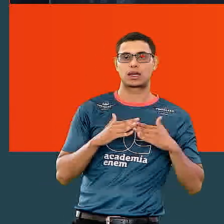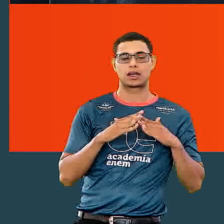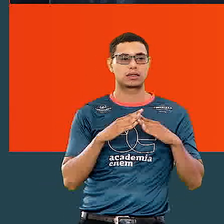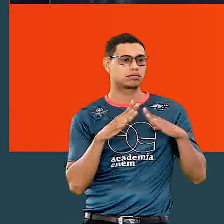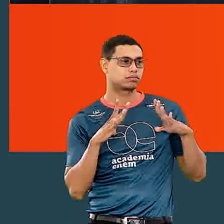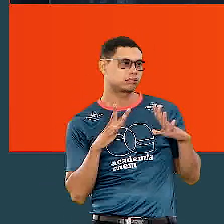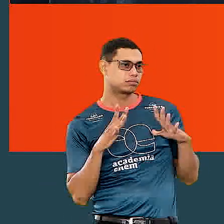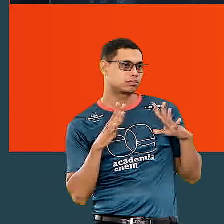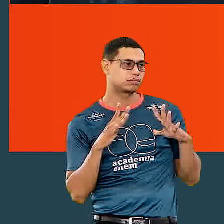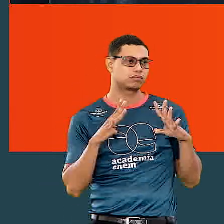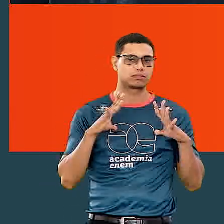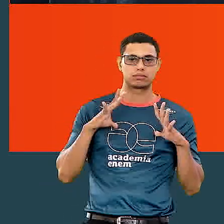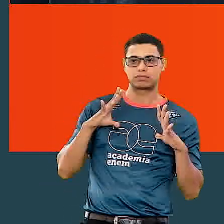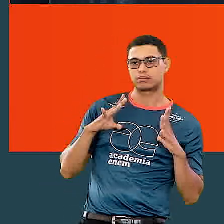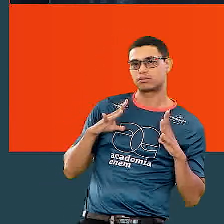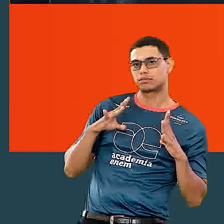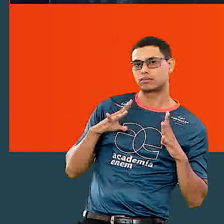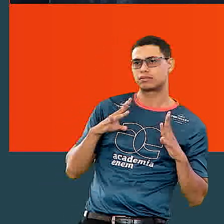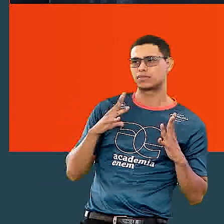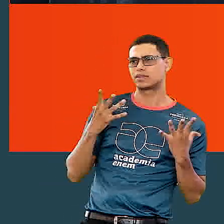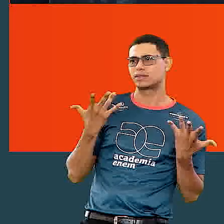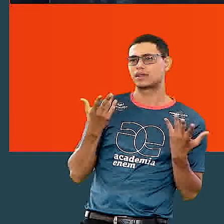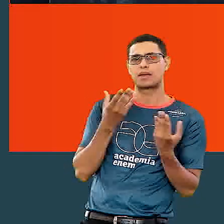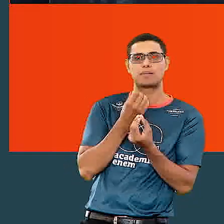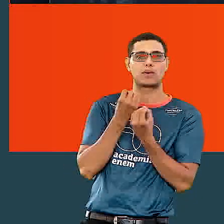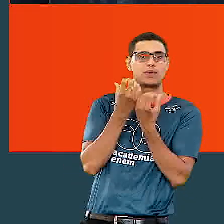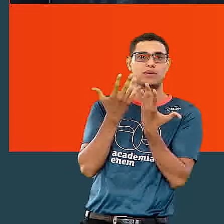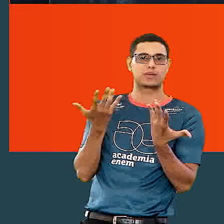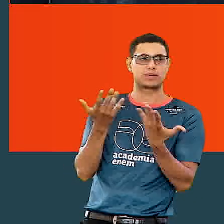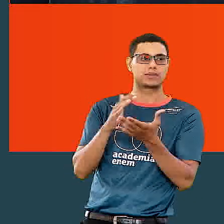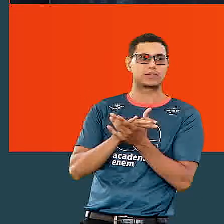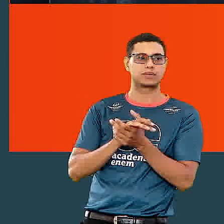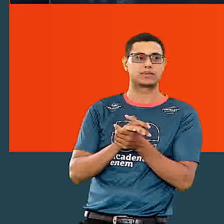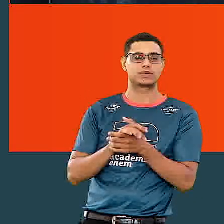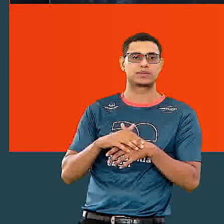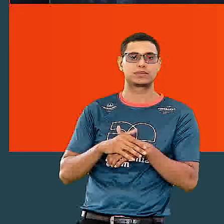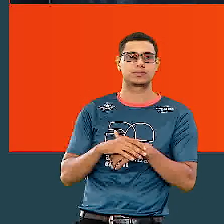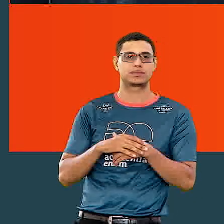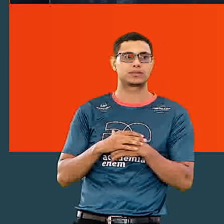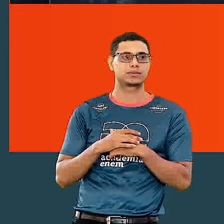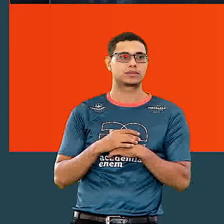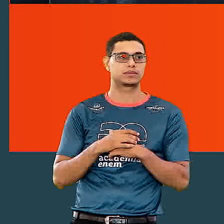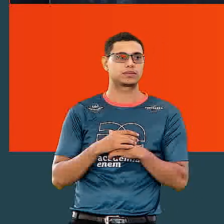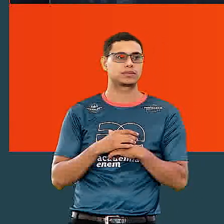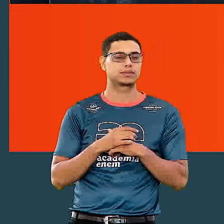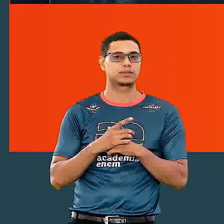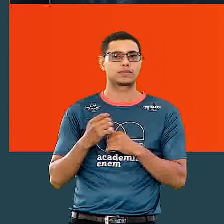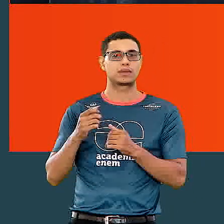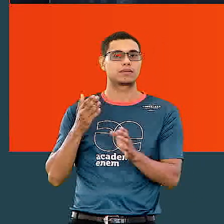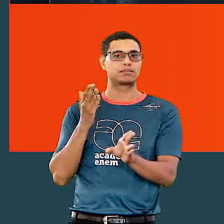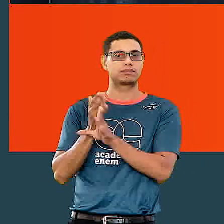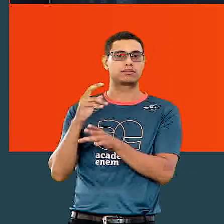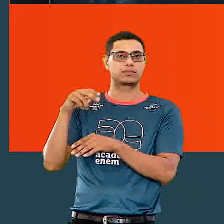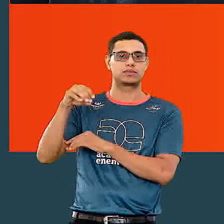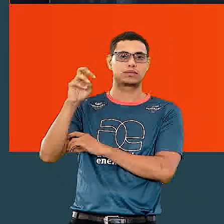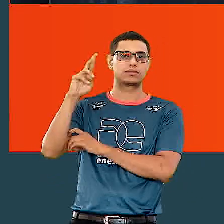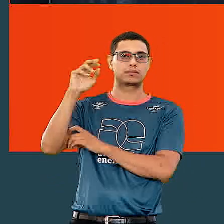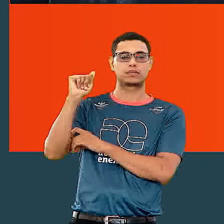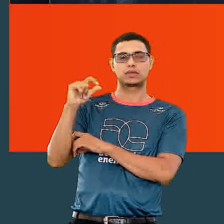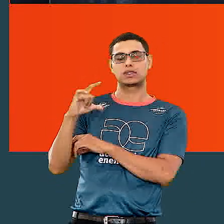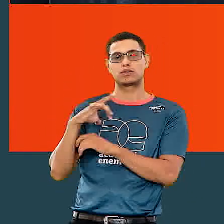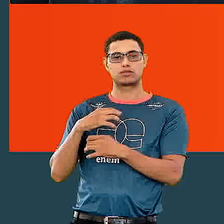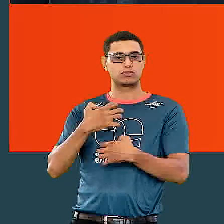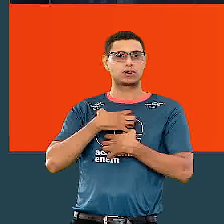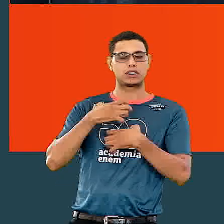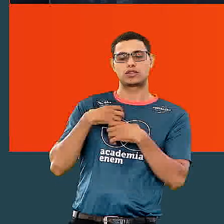Pix entrando. Tome! Rima bom demais, mano. Não tem como. Então a nobreza, ela tem esse status de não